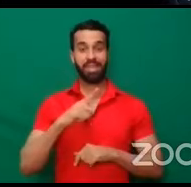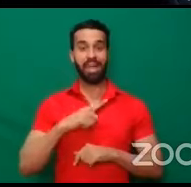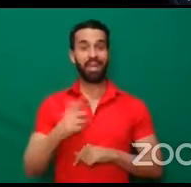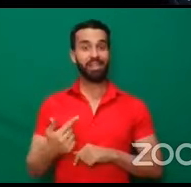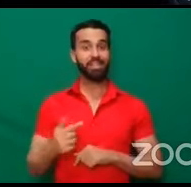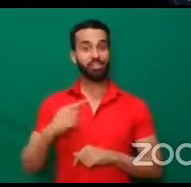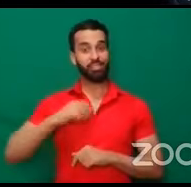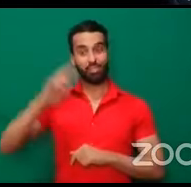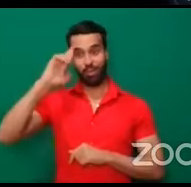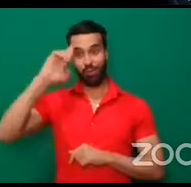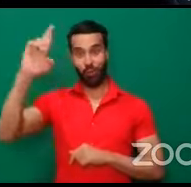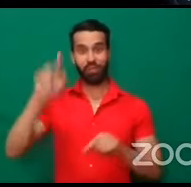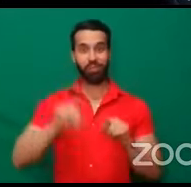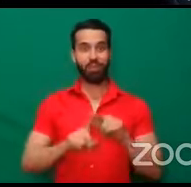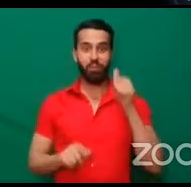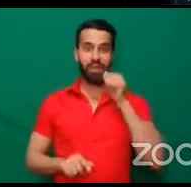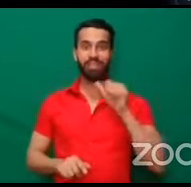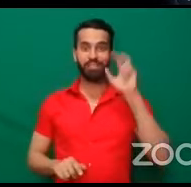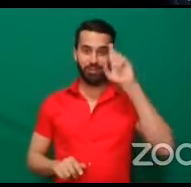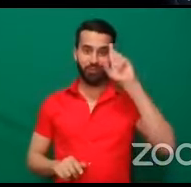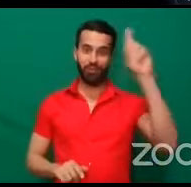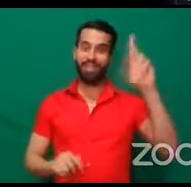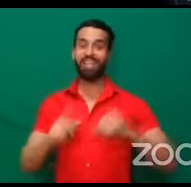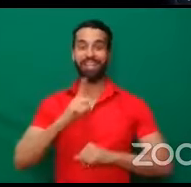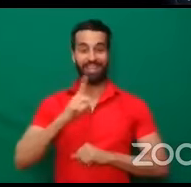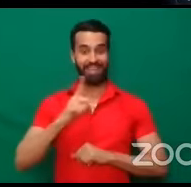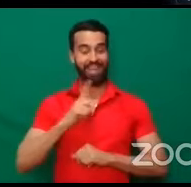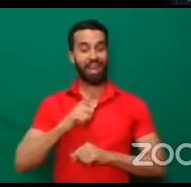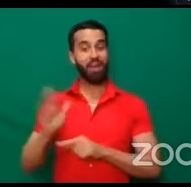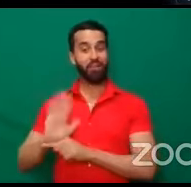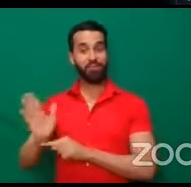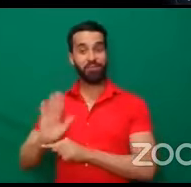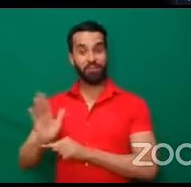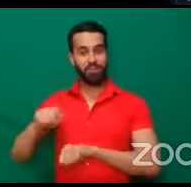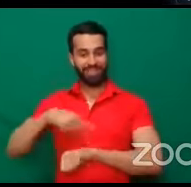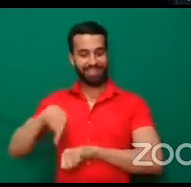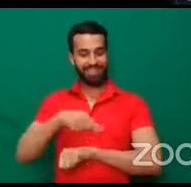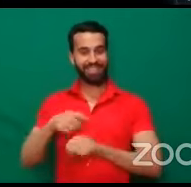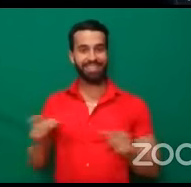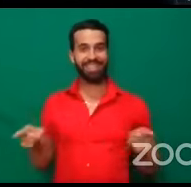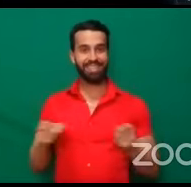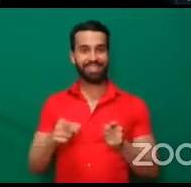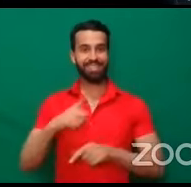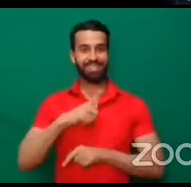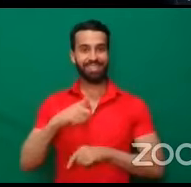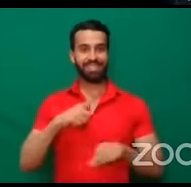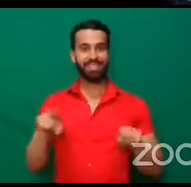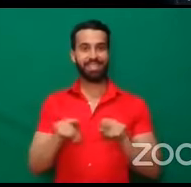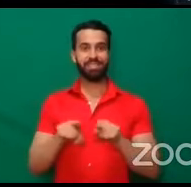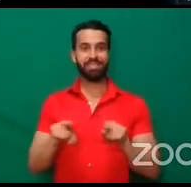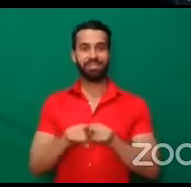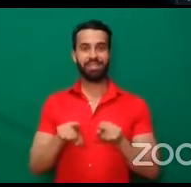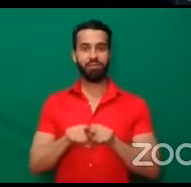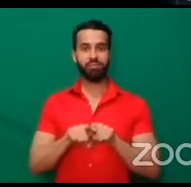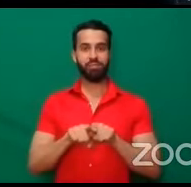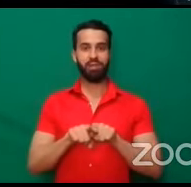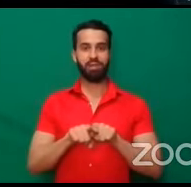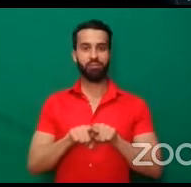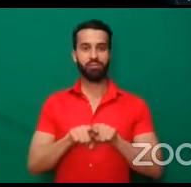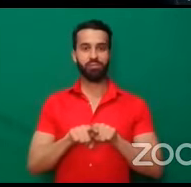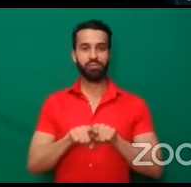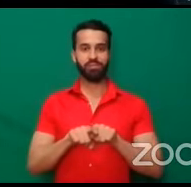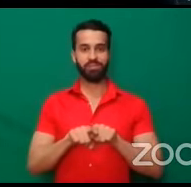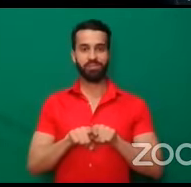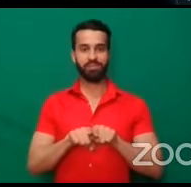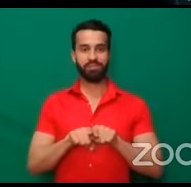um diretor e uma diretora com curtas aí magníficos, super divertidos, inspirados aí nos anos 80 e